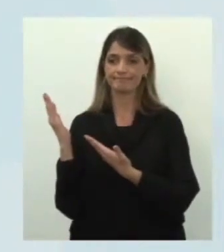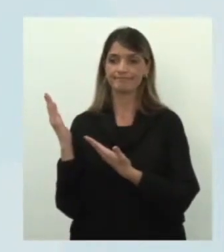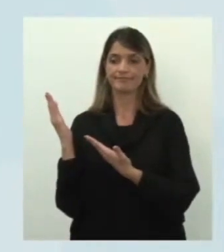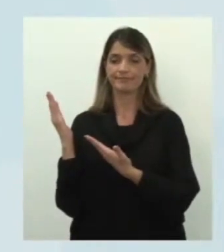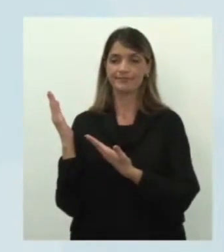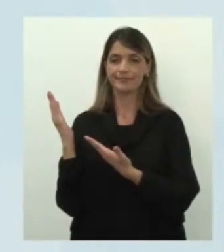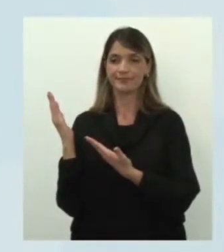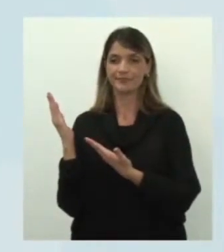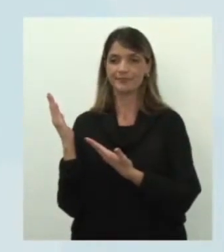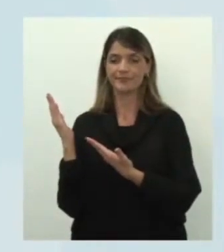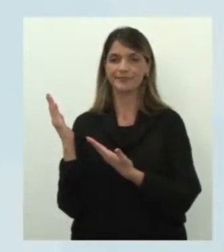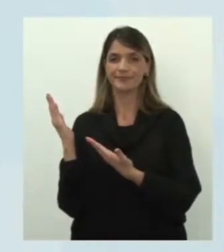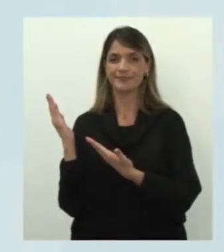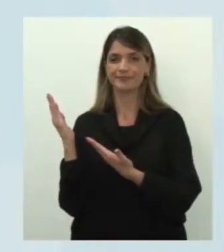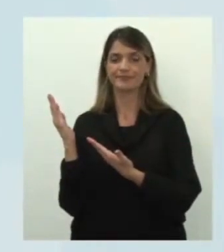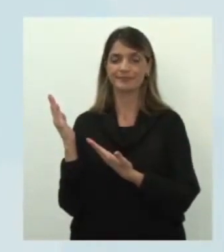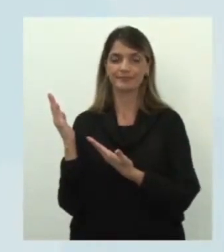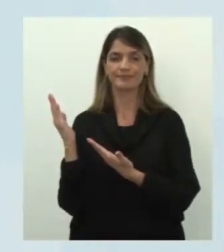slide.